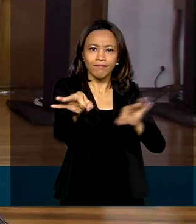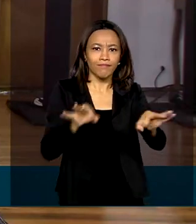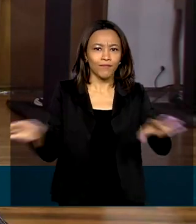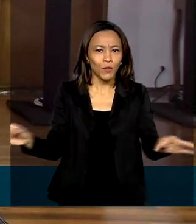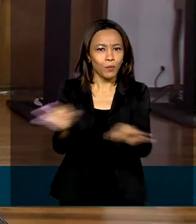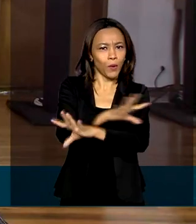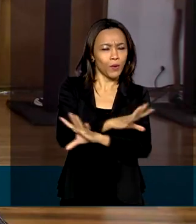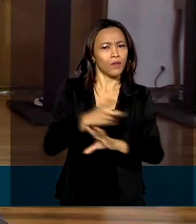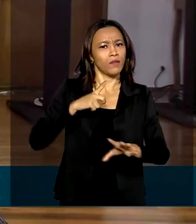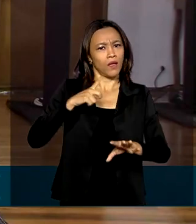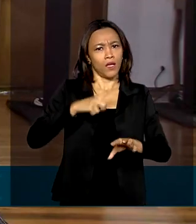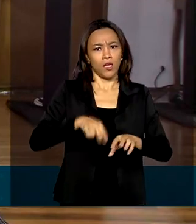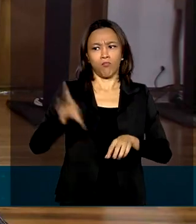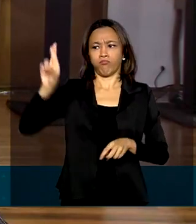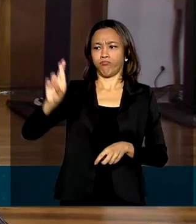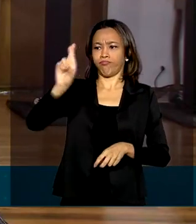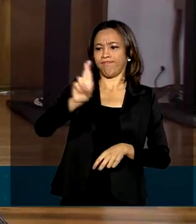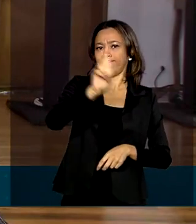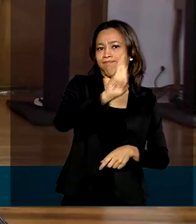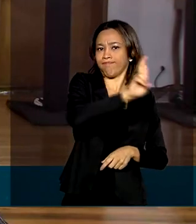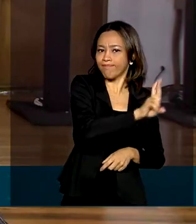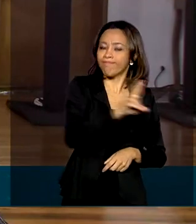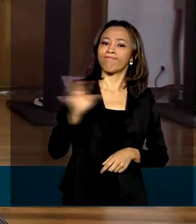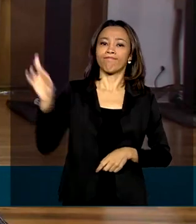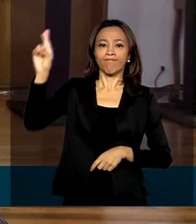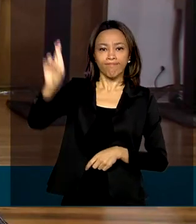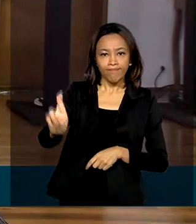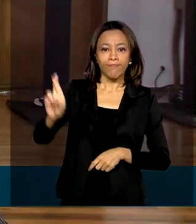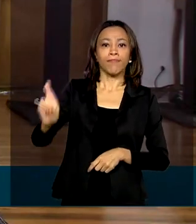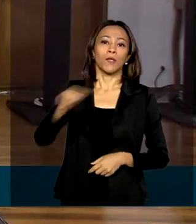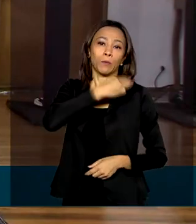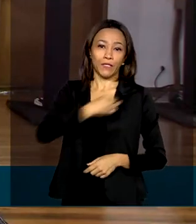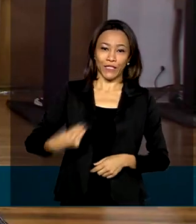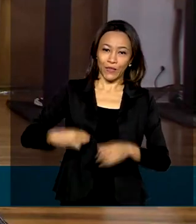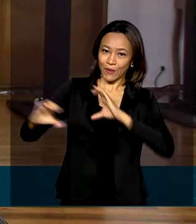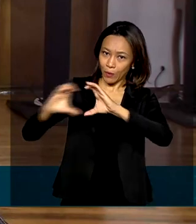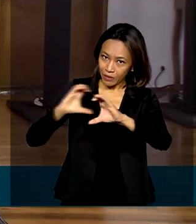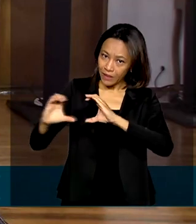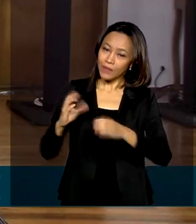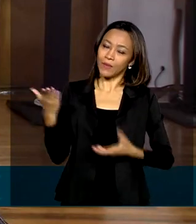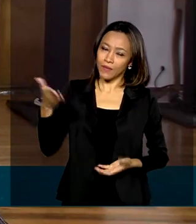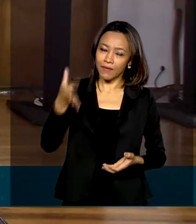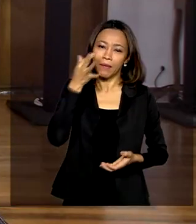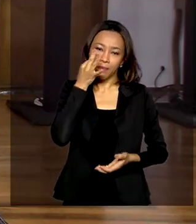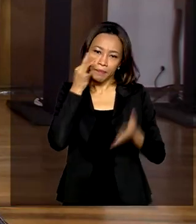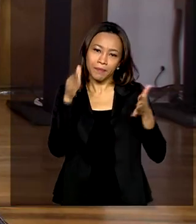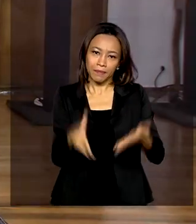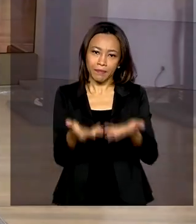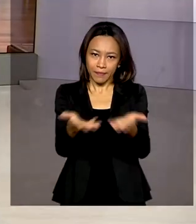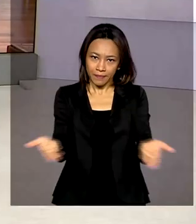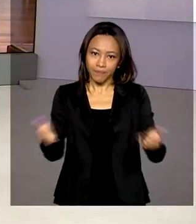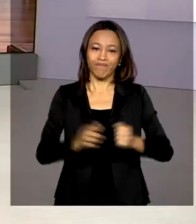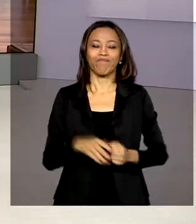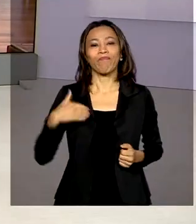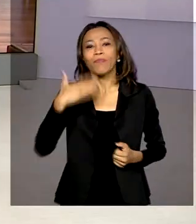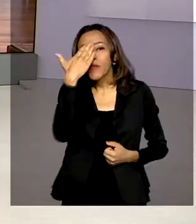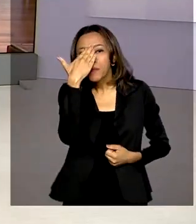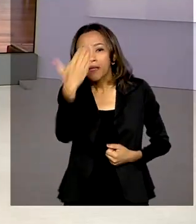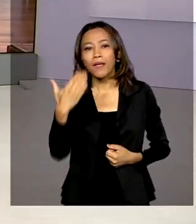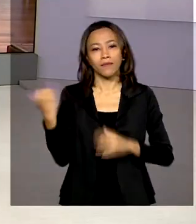a presença de diversas autoridades, entre elas o ministro das comunicações, Fábio Faria. Manuela, volto com você. Muito obrigada pelas informações.